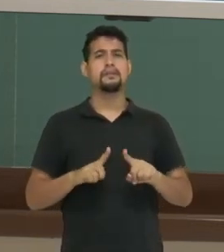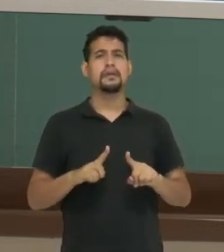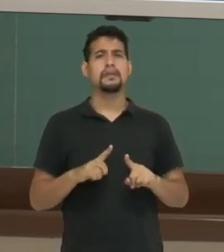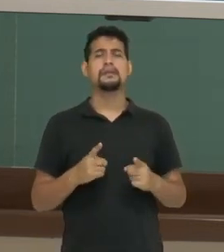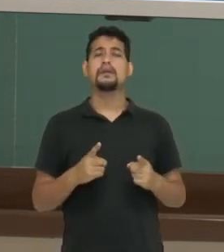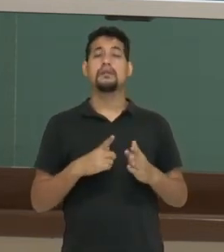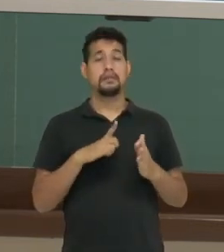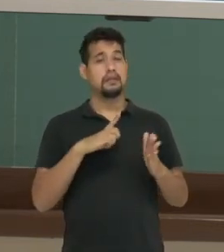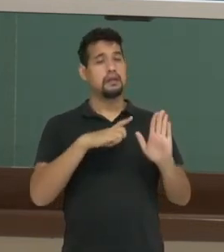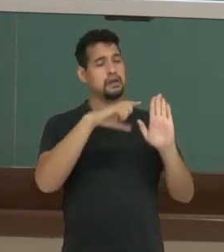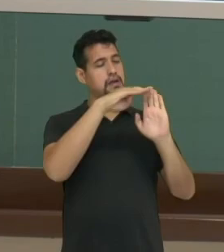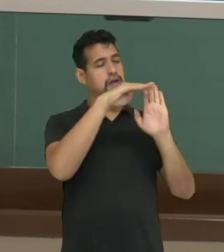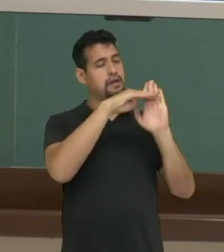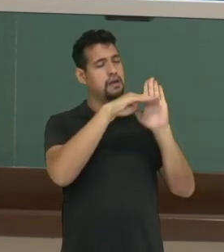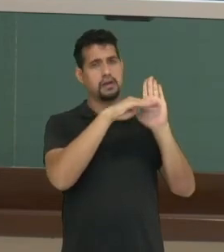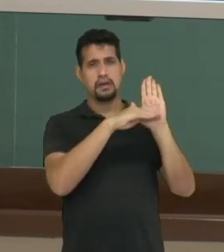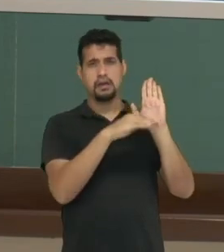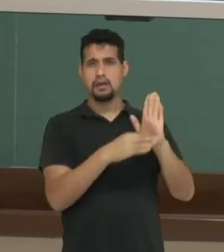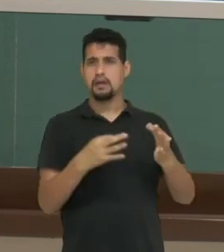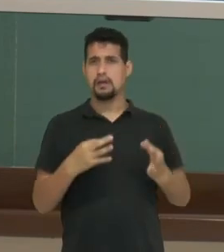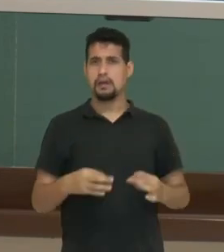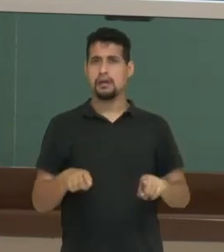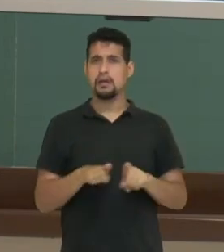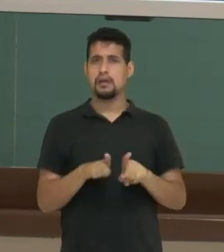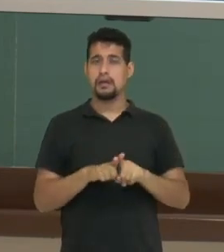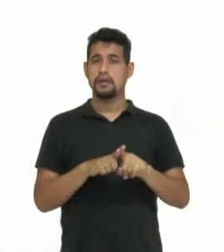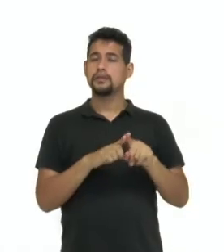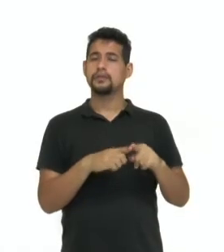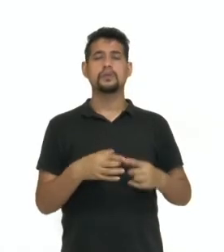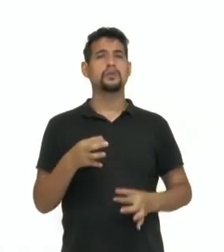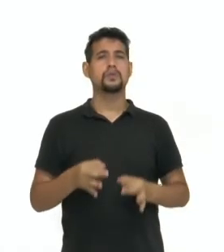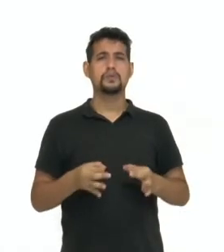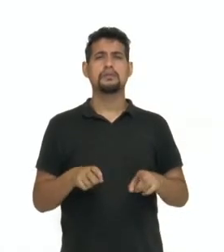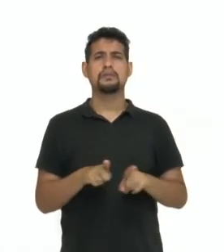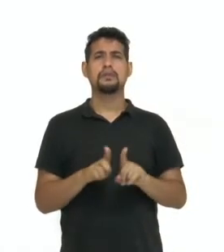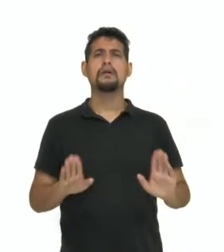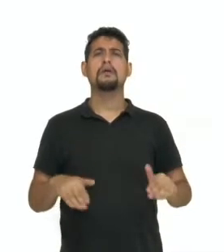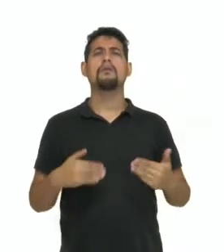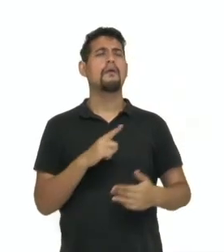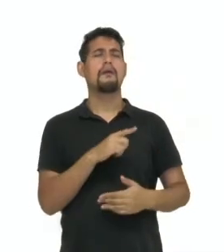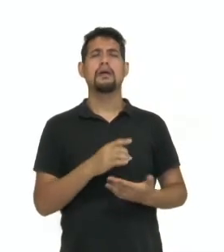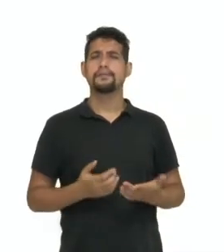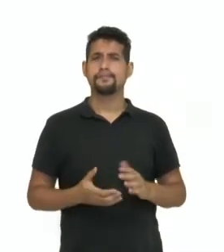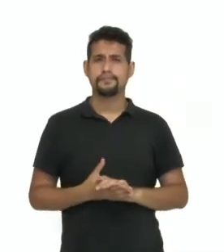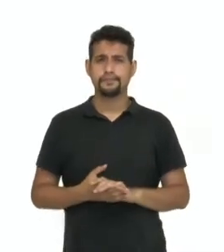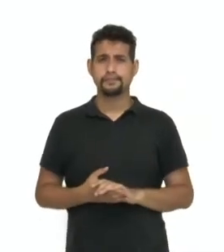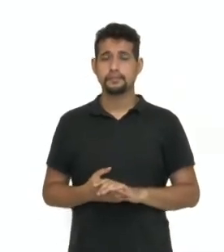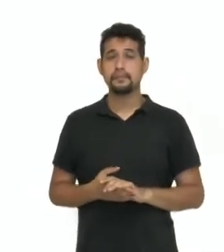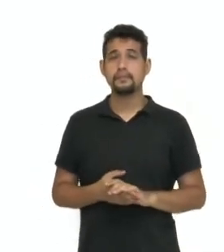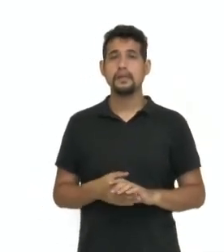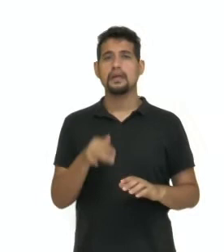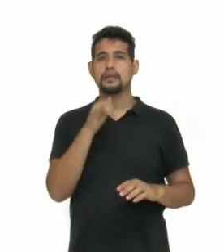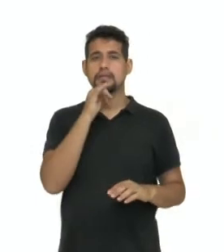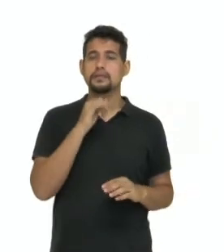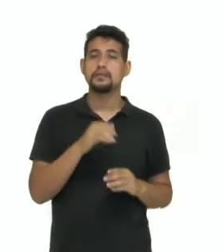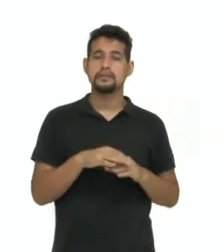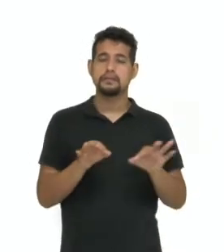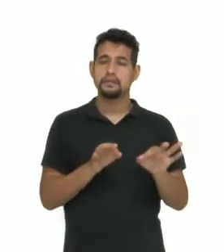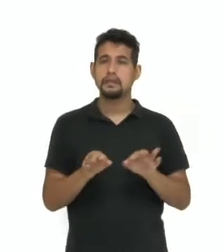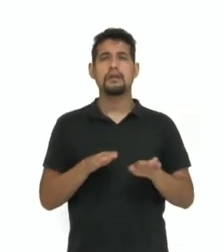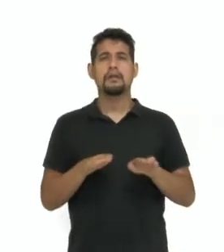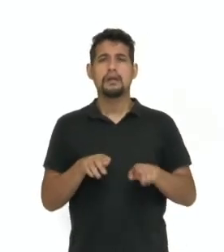esses critérios devidamente estabelecidos, a competição fica mais justa. Quais são eles então? Coordenação,